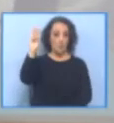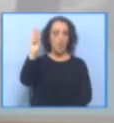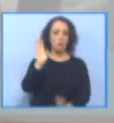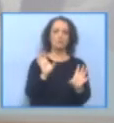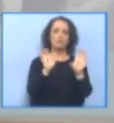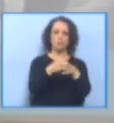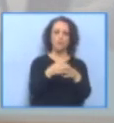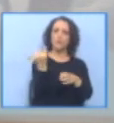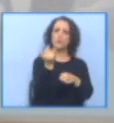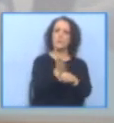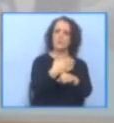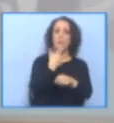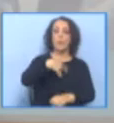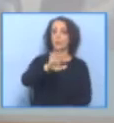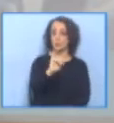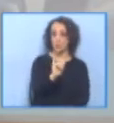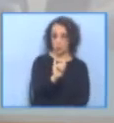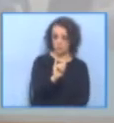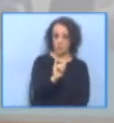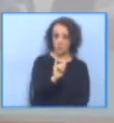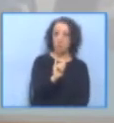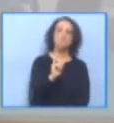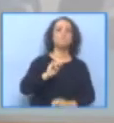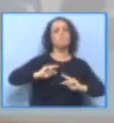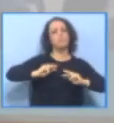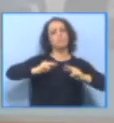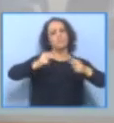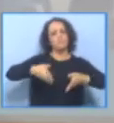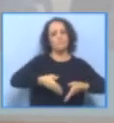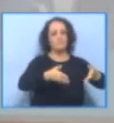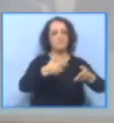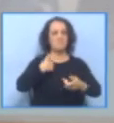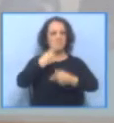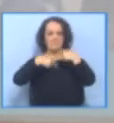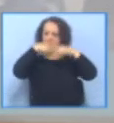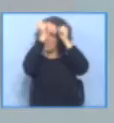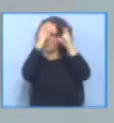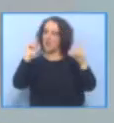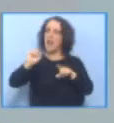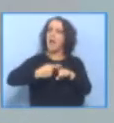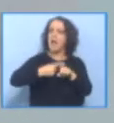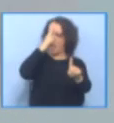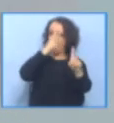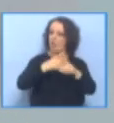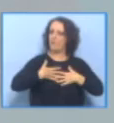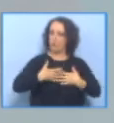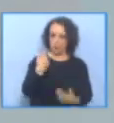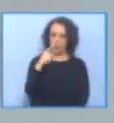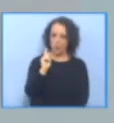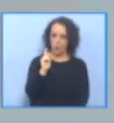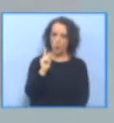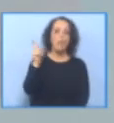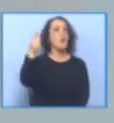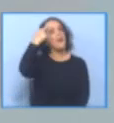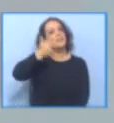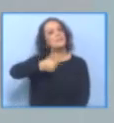exploradores, na segunda secção, tinha 12 anos e fui fazendo um percurso. Imagino que nessa altura a motivação não fosse propriamente o voluntariado, era